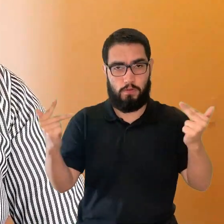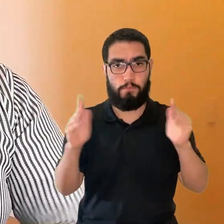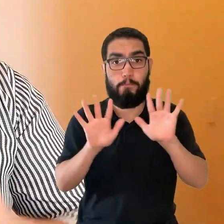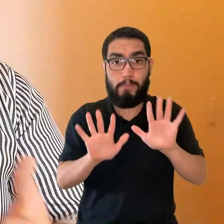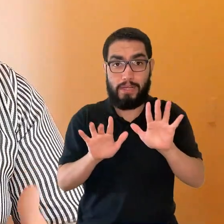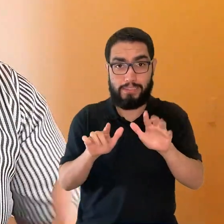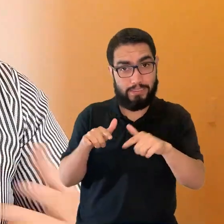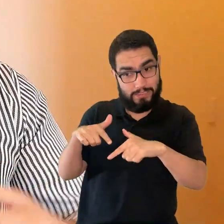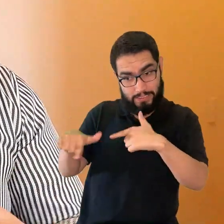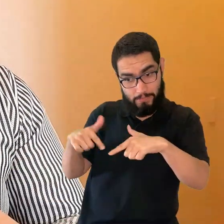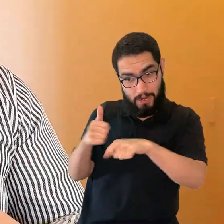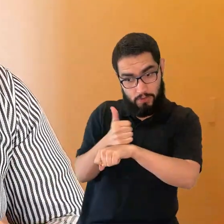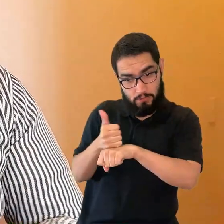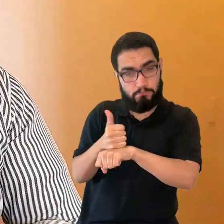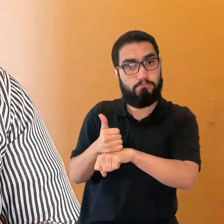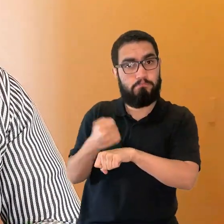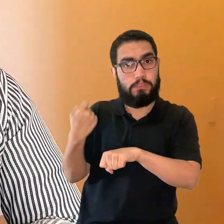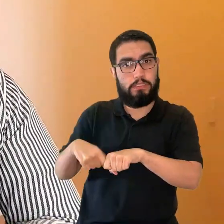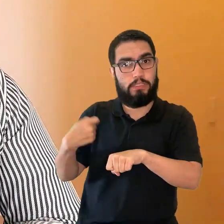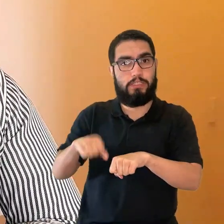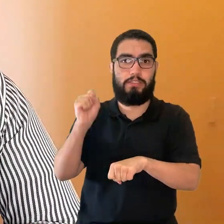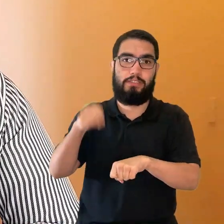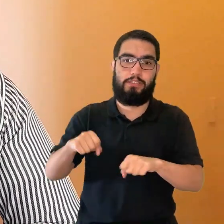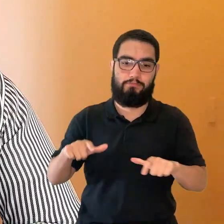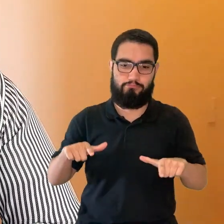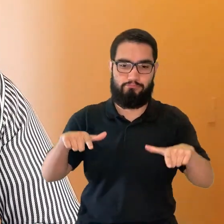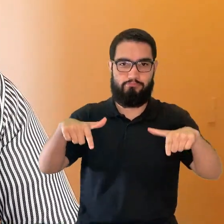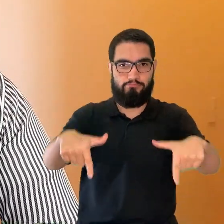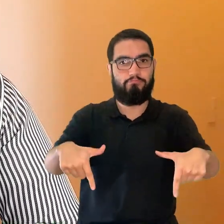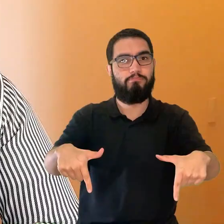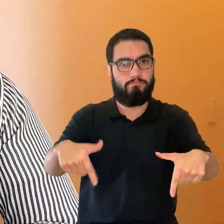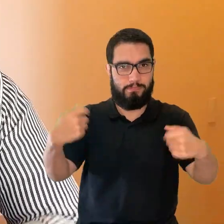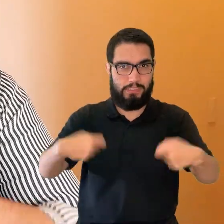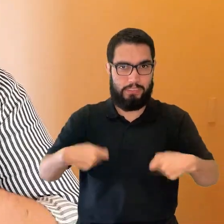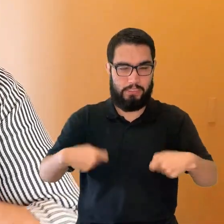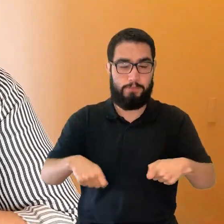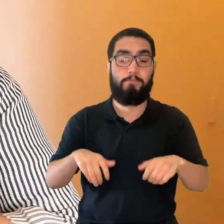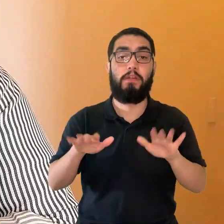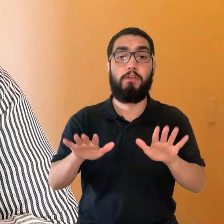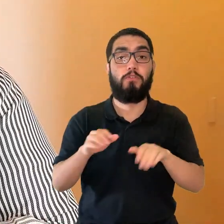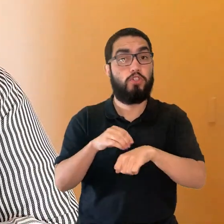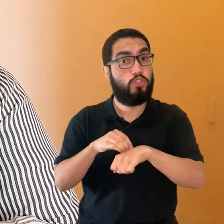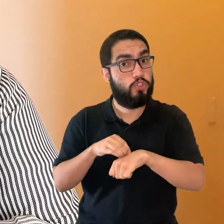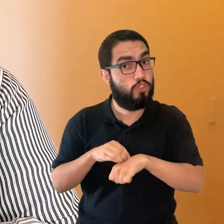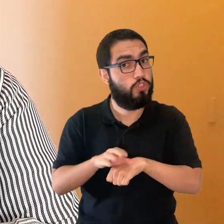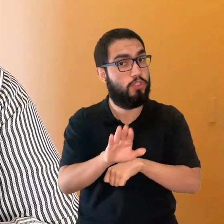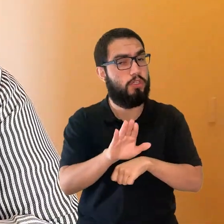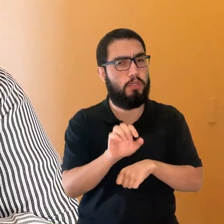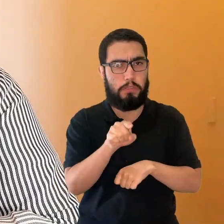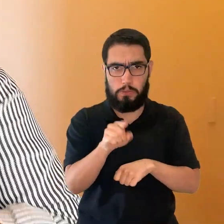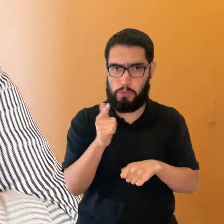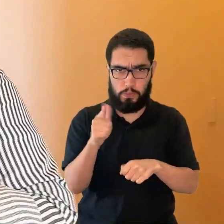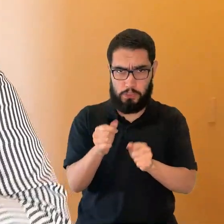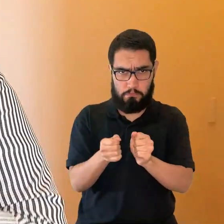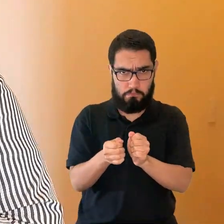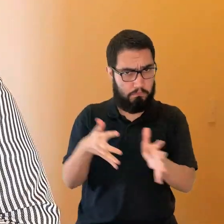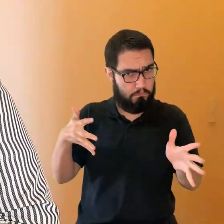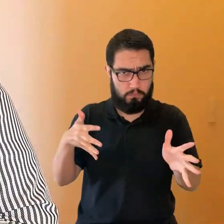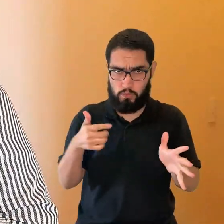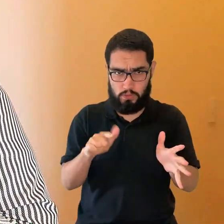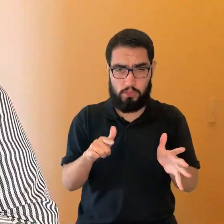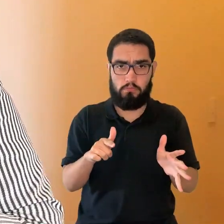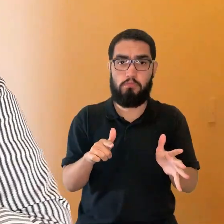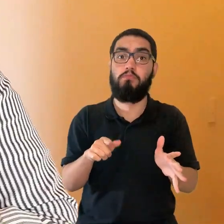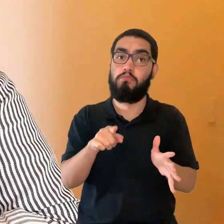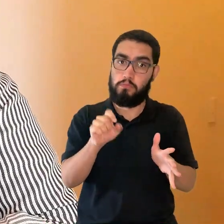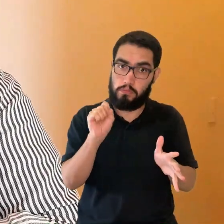natural. Mas o mercado de trabalho, ele exige sim uma certificação. Então a primeira dica que eu faço, se você não tem fluência em